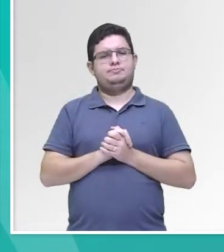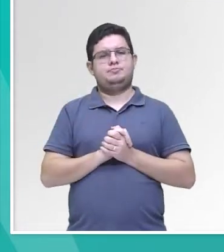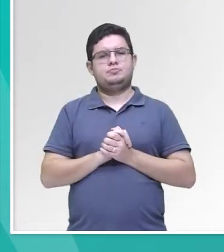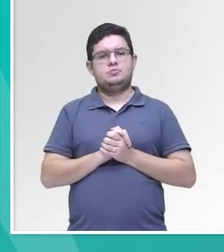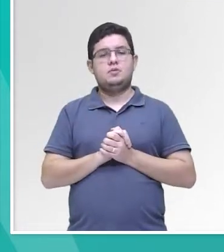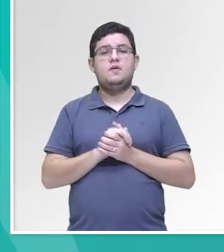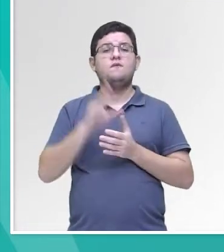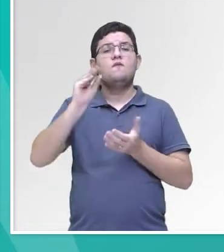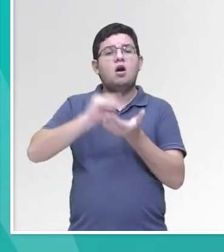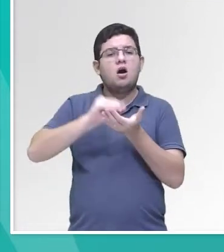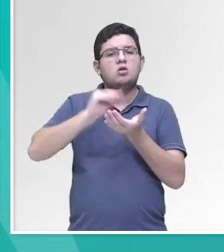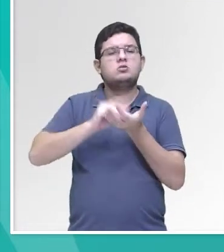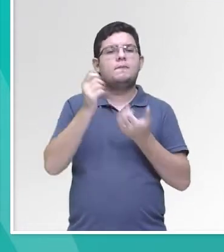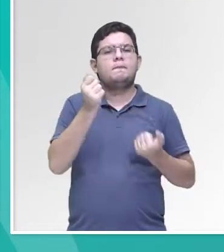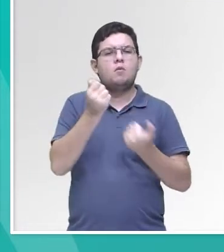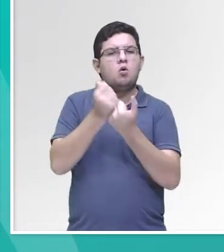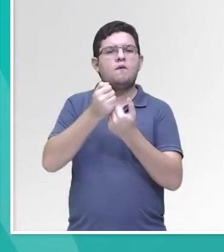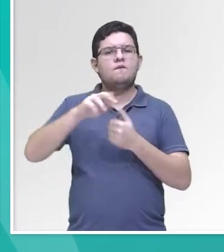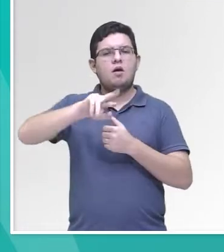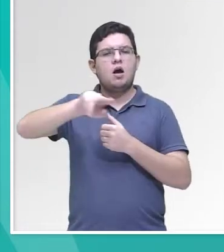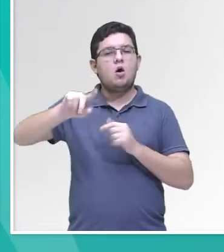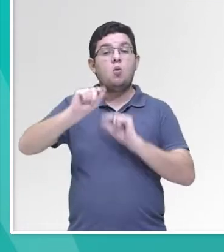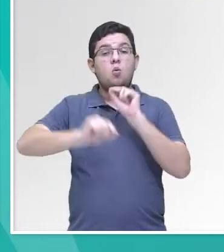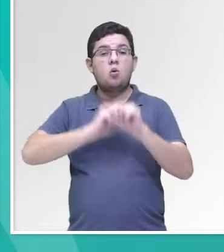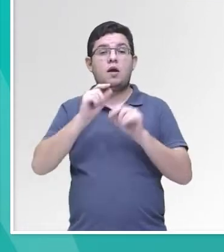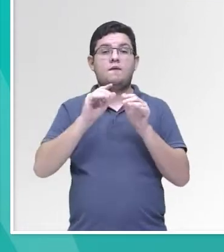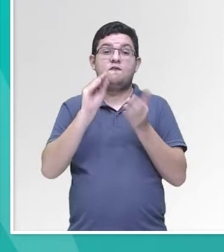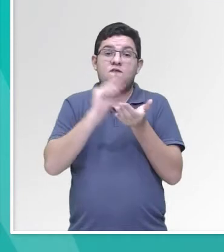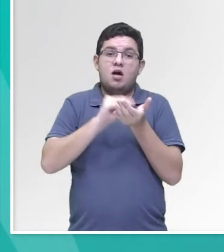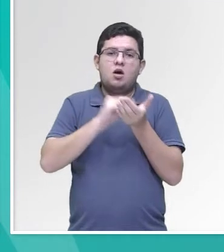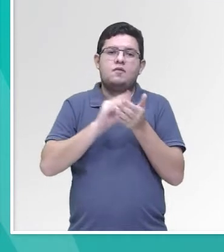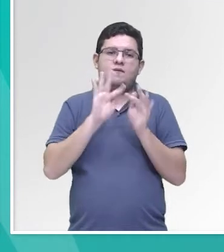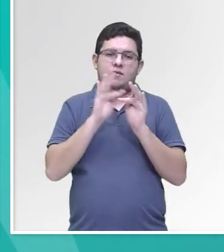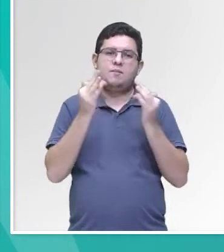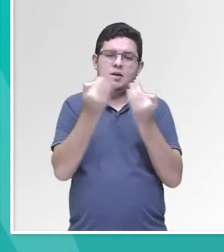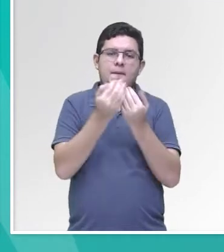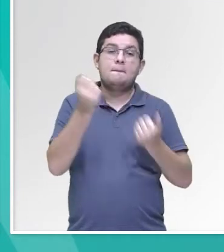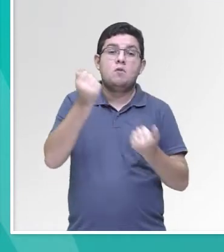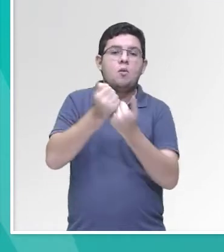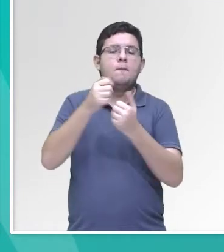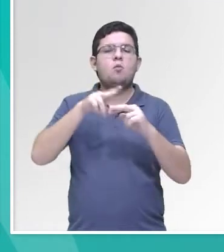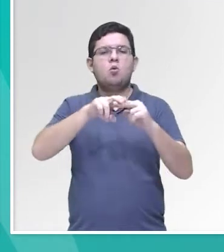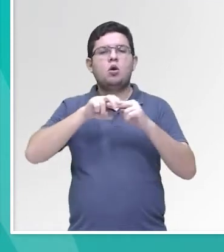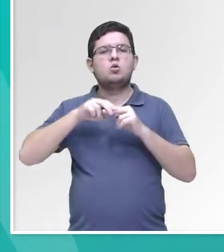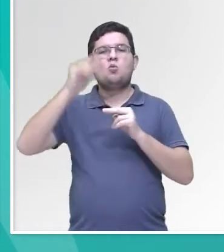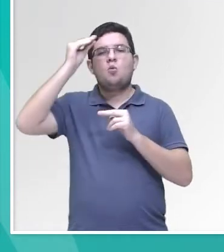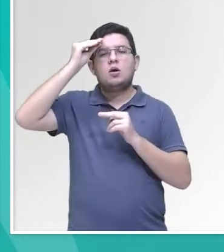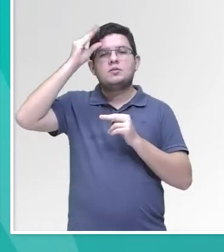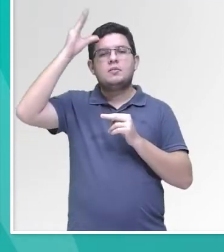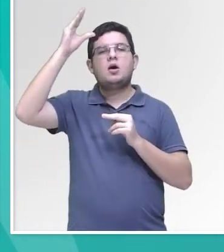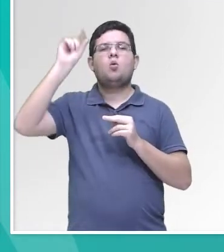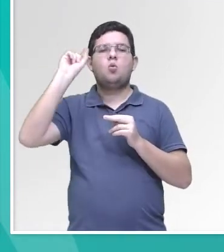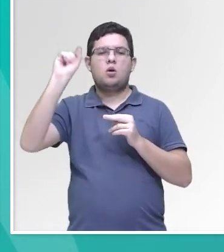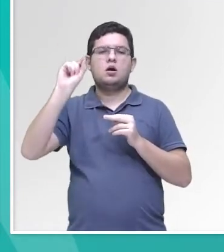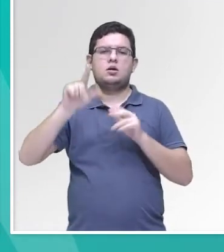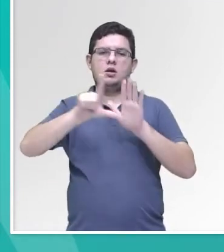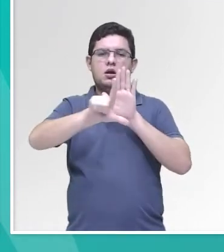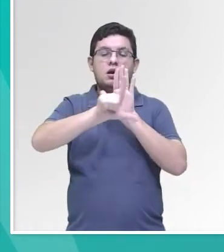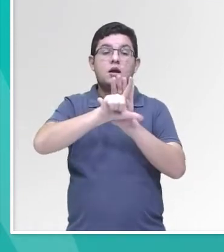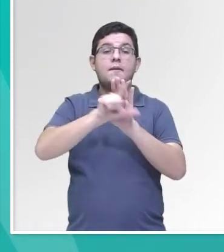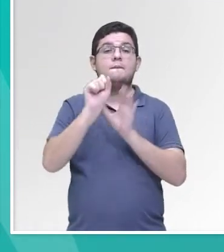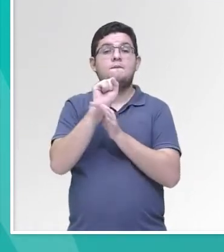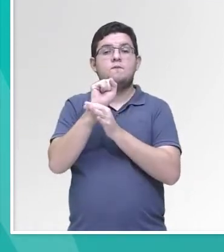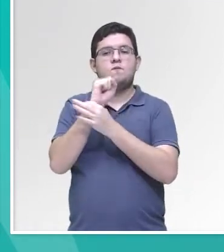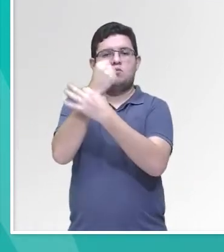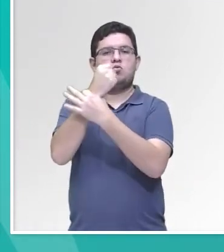apoio enfrentada por muitos no âmbito familiar, causada pela ignorância quanto às leis protetoras dos direitos do deficiente,